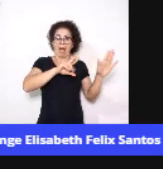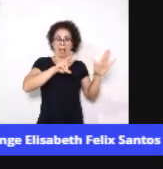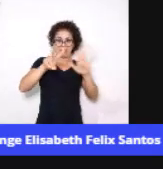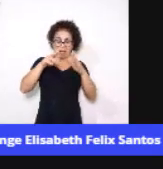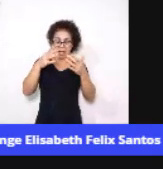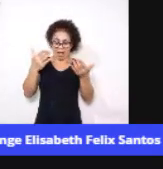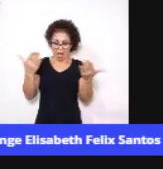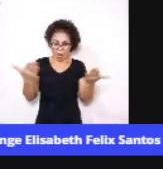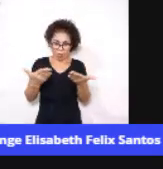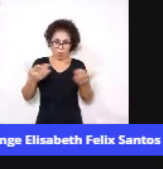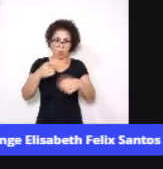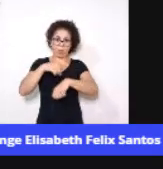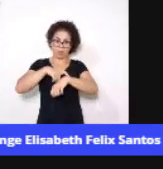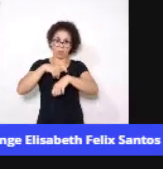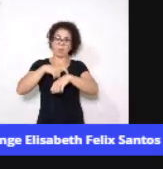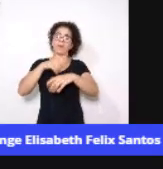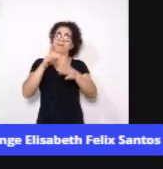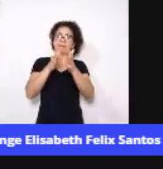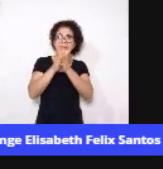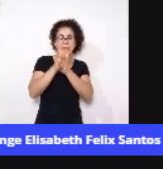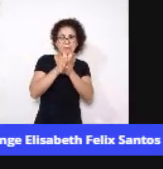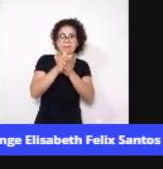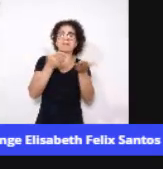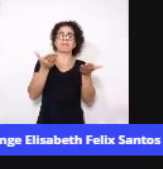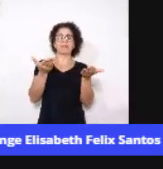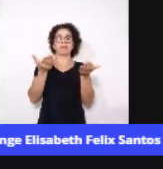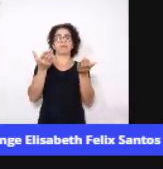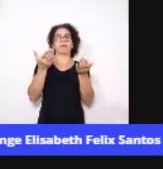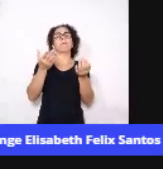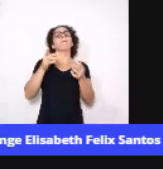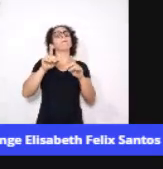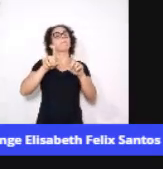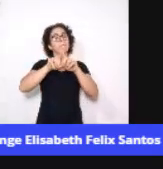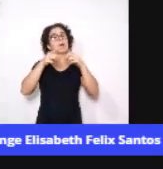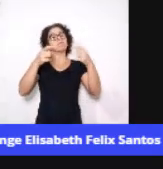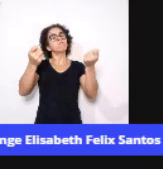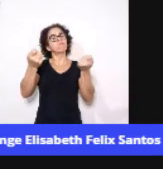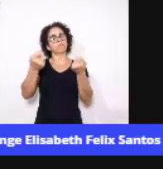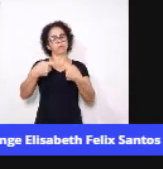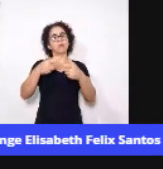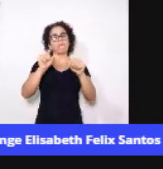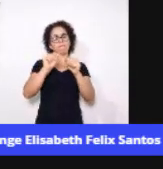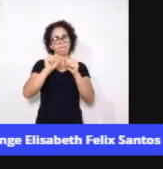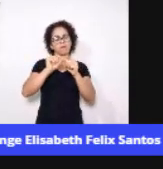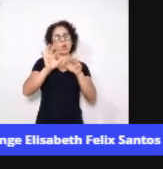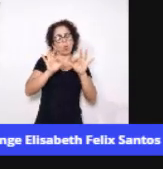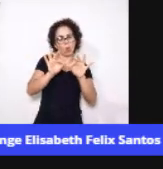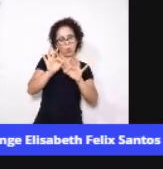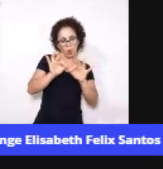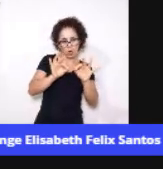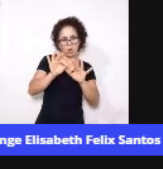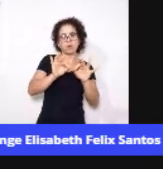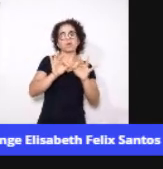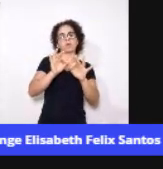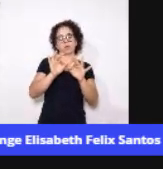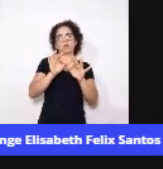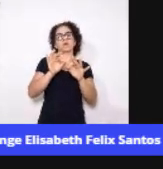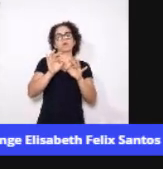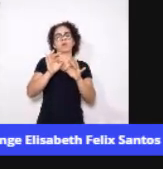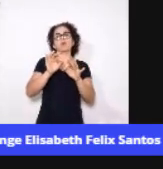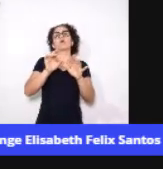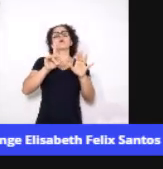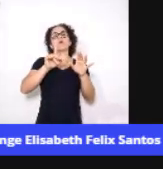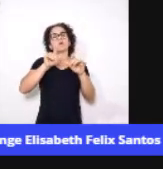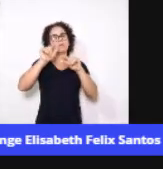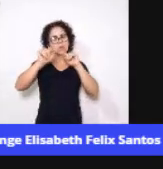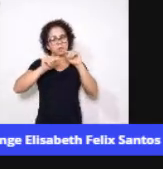possível fazer. Isso é muito importante. É possível fazer e trabalhar com os nossos estudantes e também com a